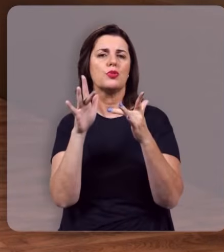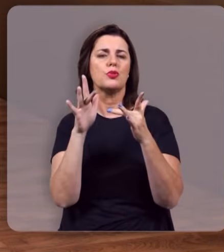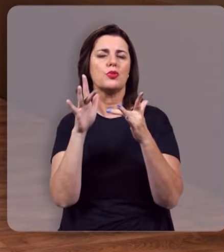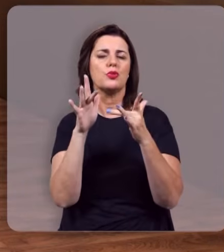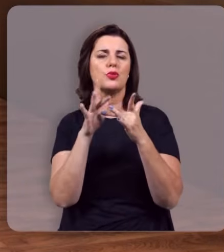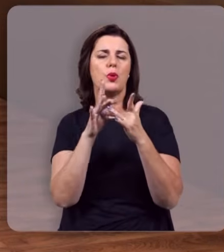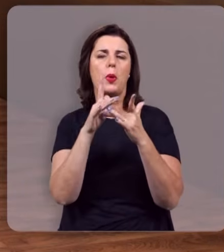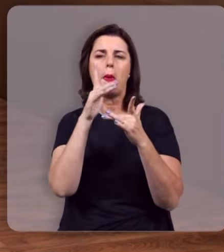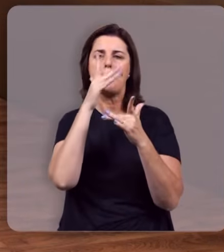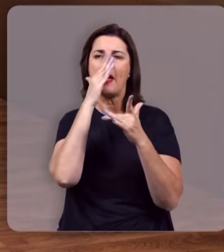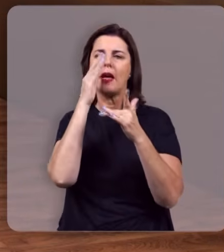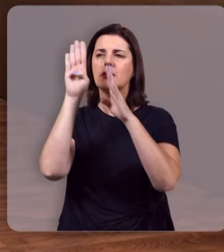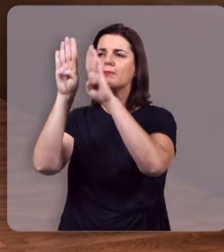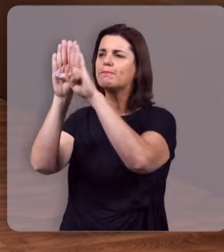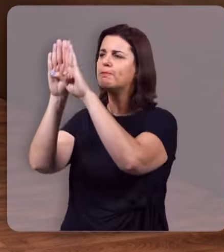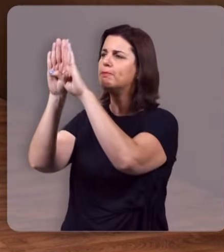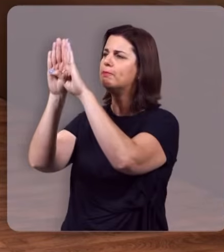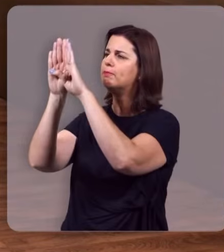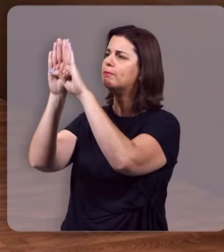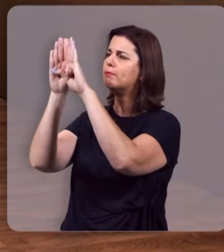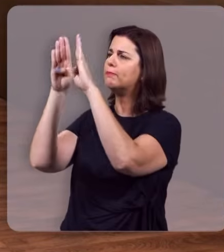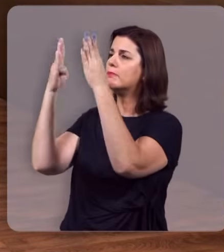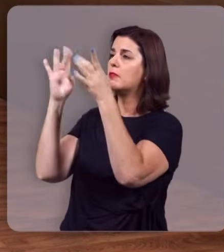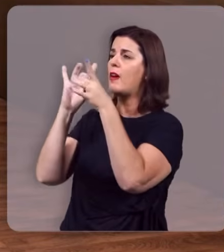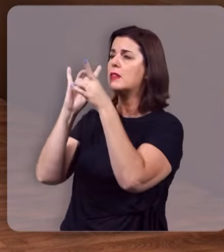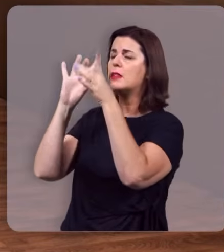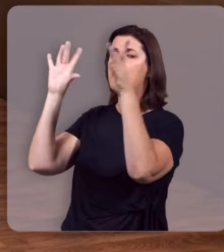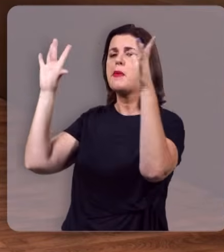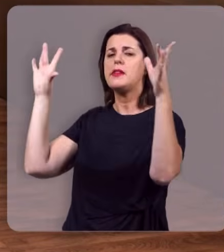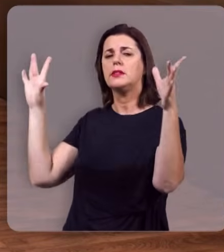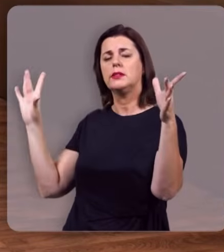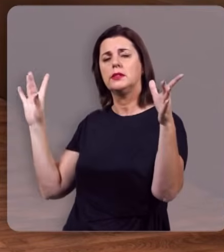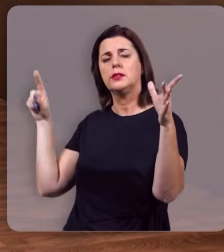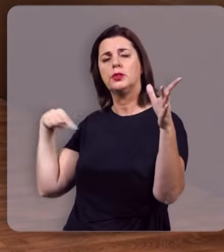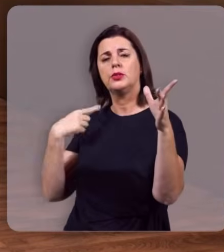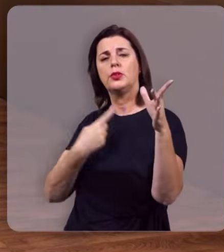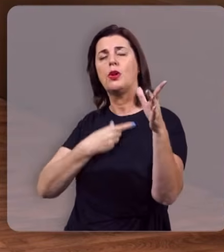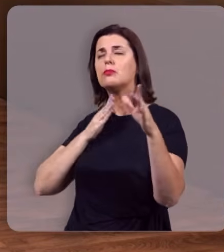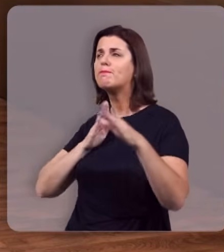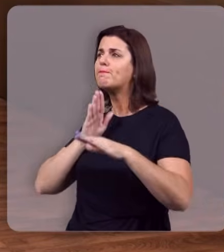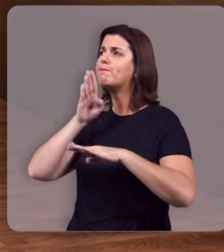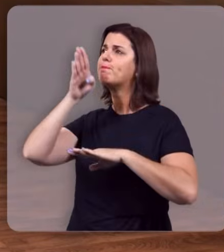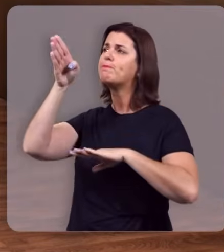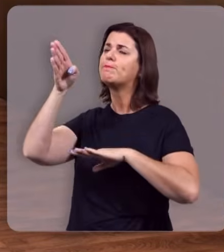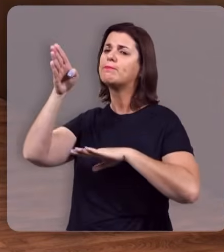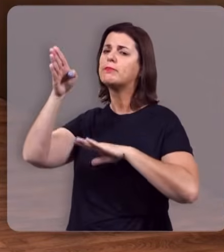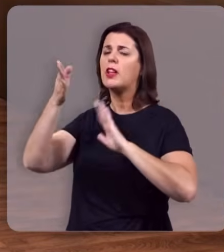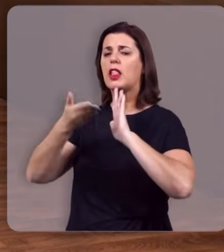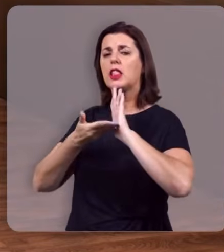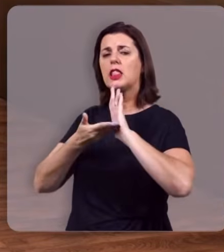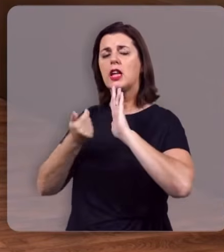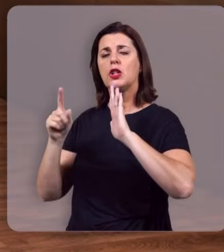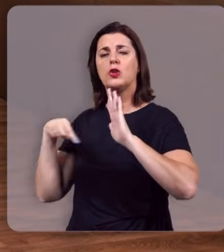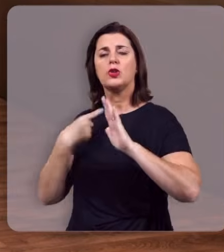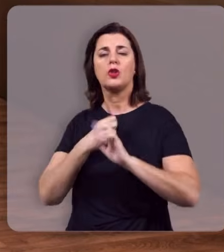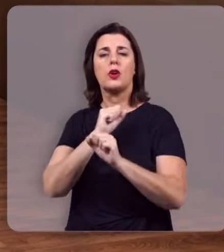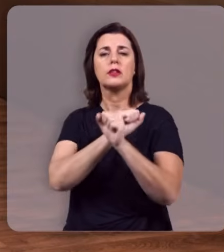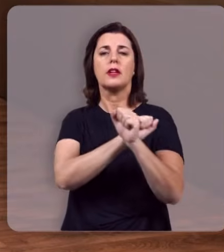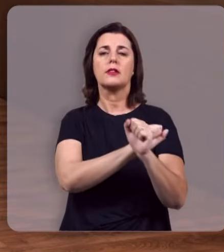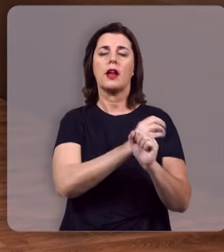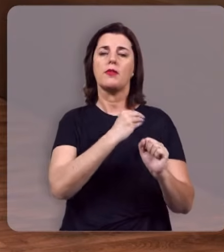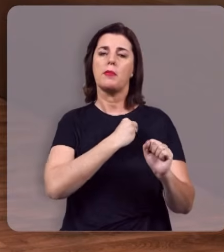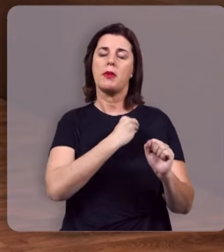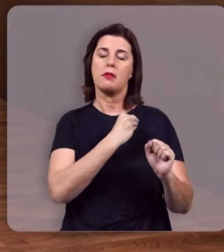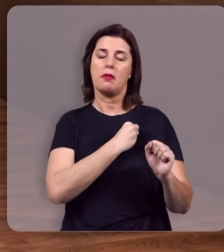os portais da nossa liberdade e arrancou-nos da escravidão,